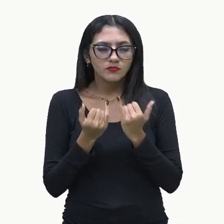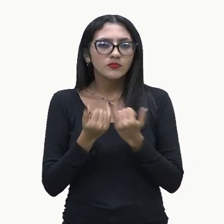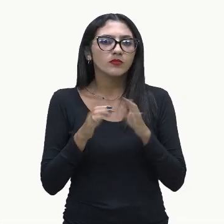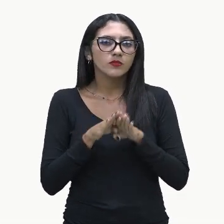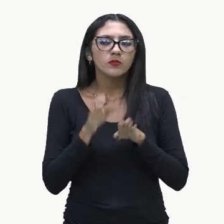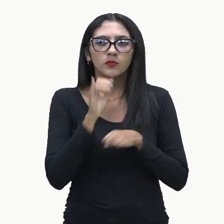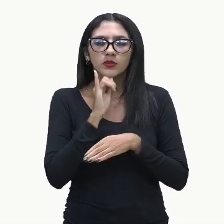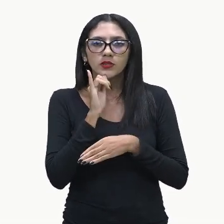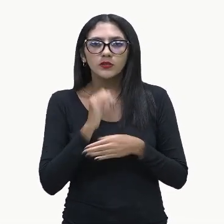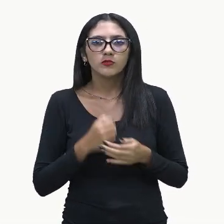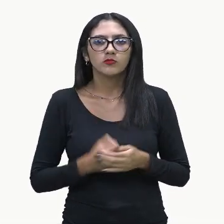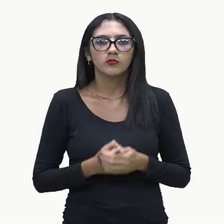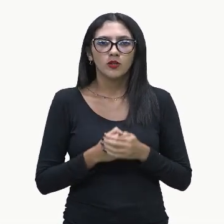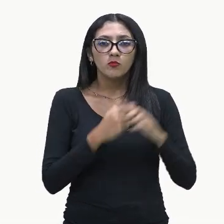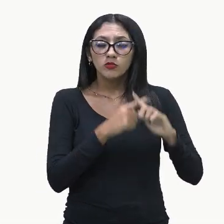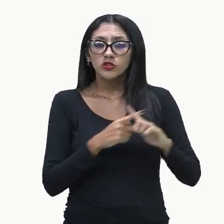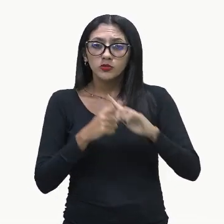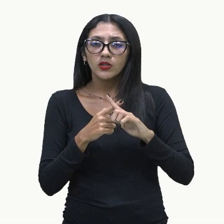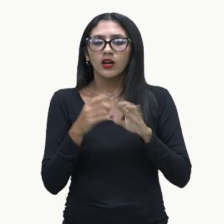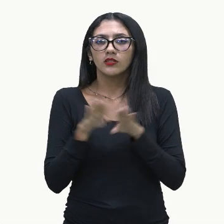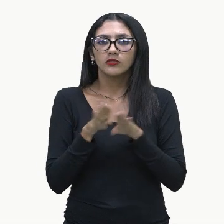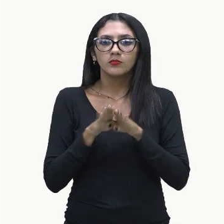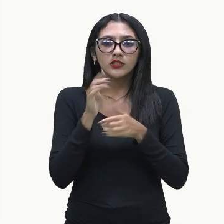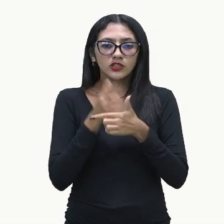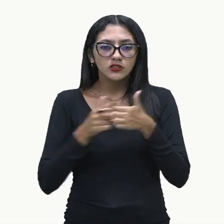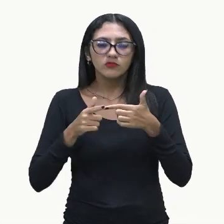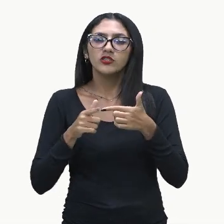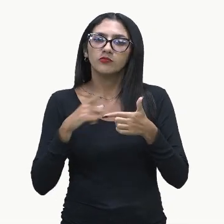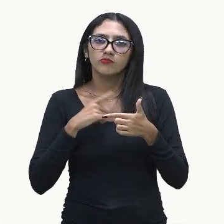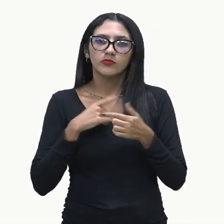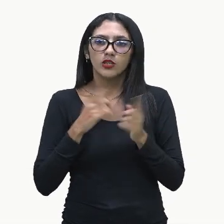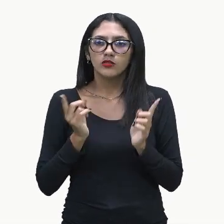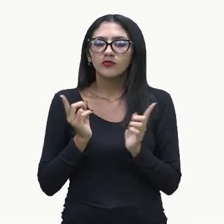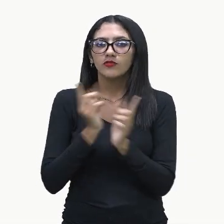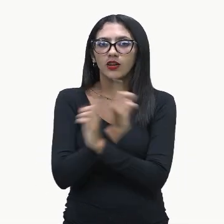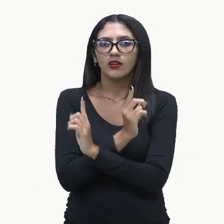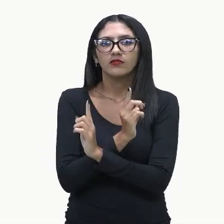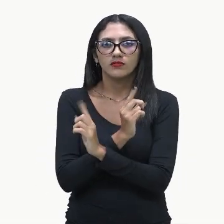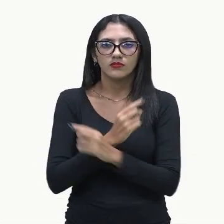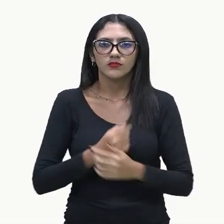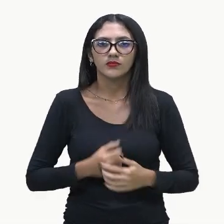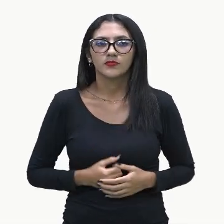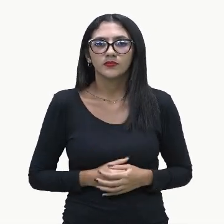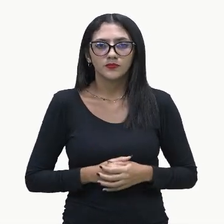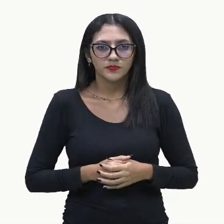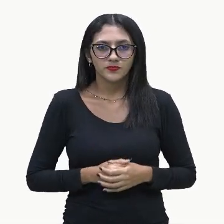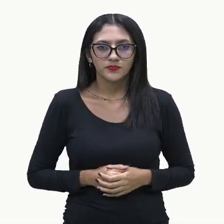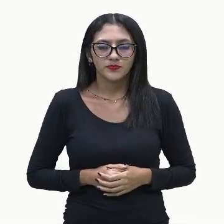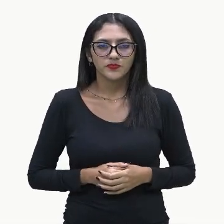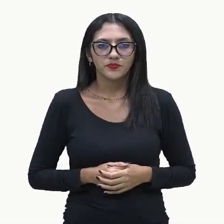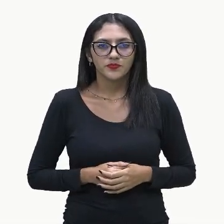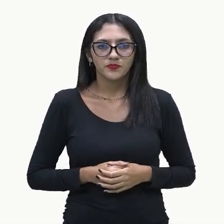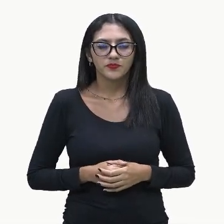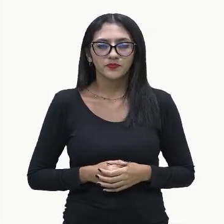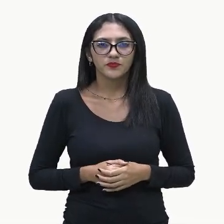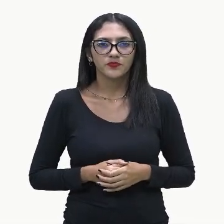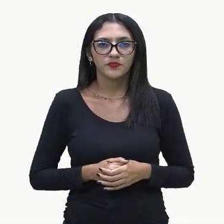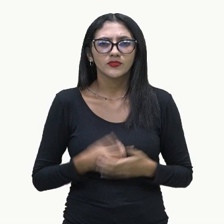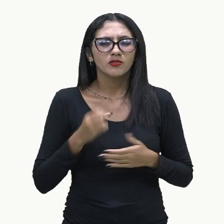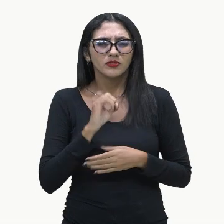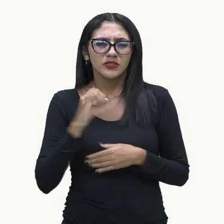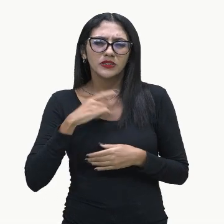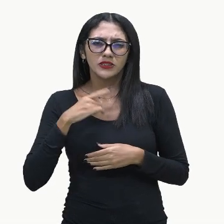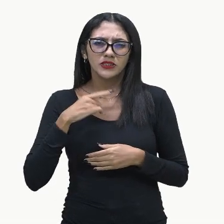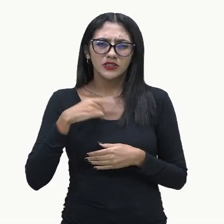dividir pelo mesmo número. São operações inversas, tá bom? Então, se a gente vai anular uma com a